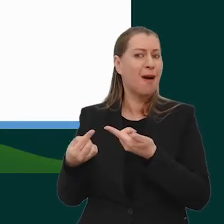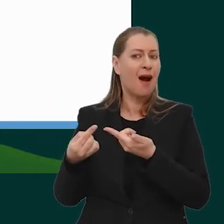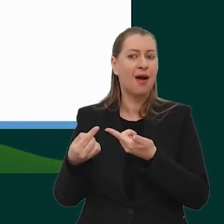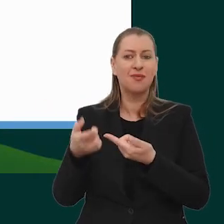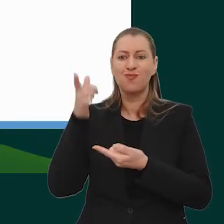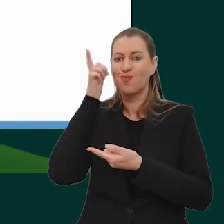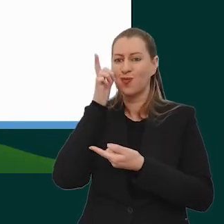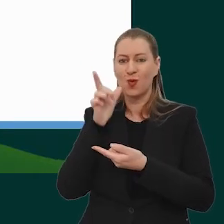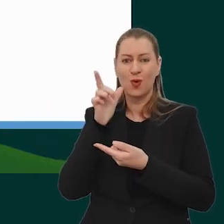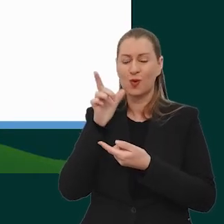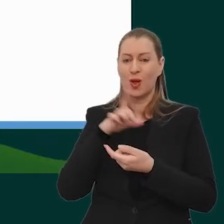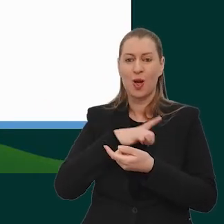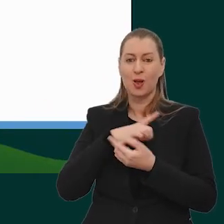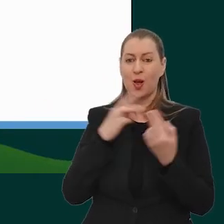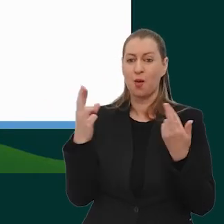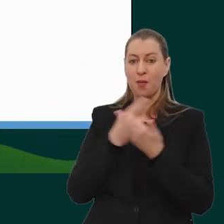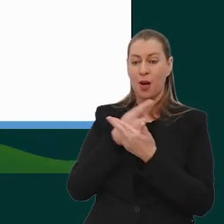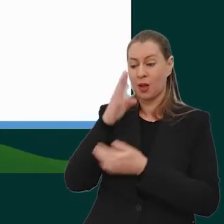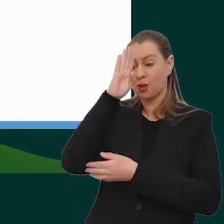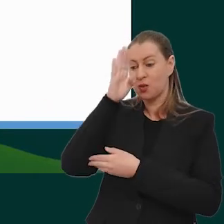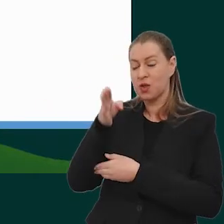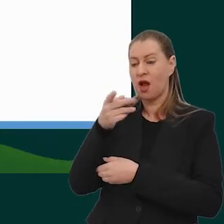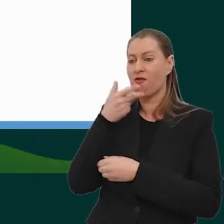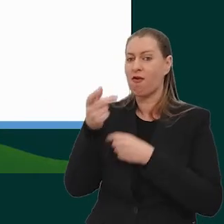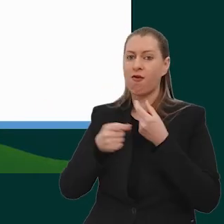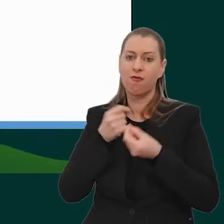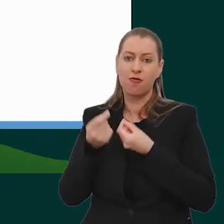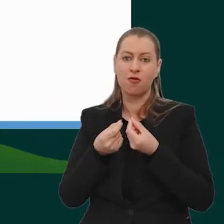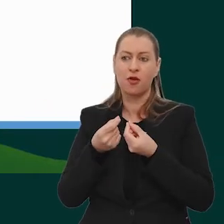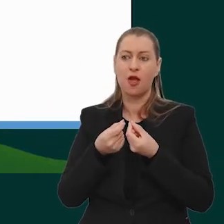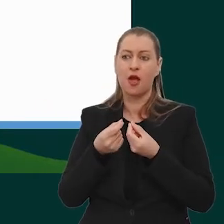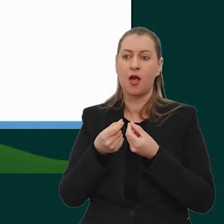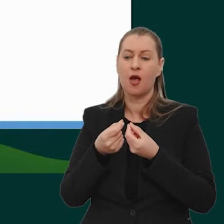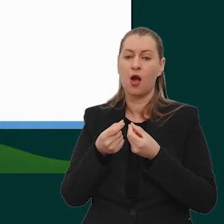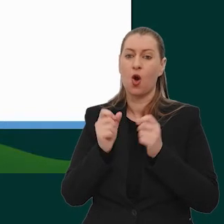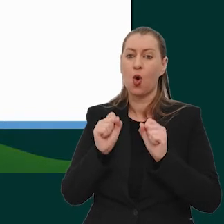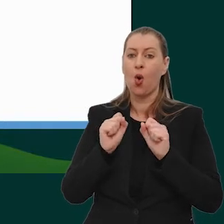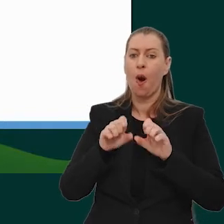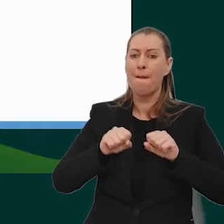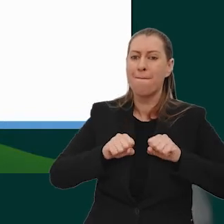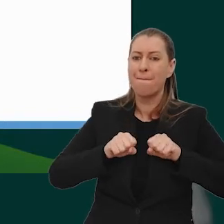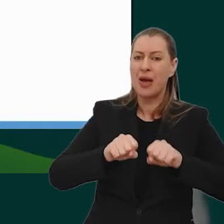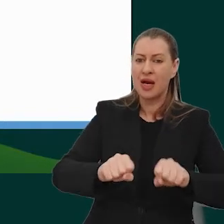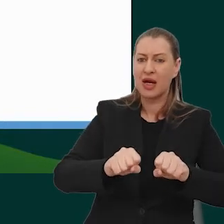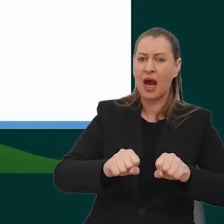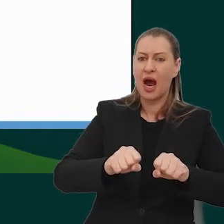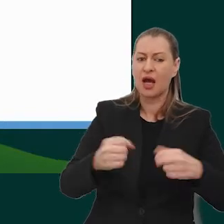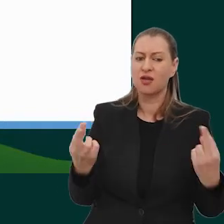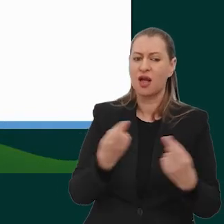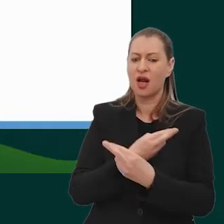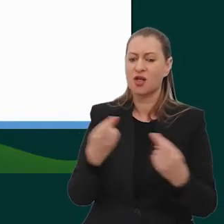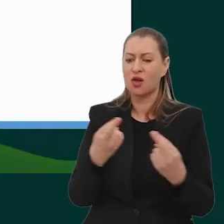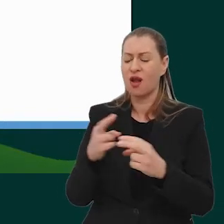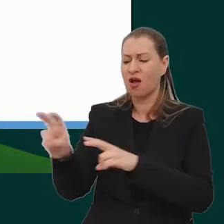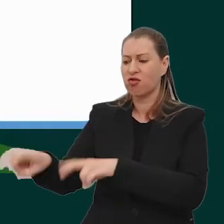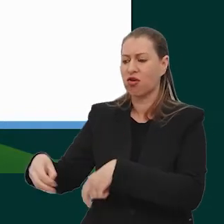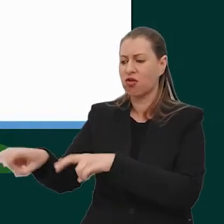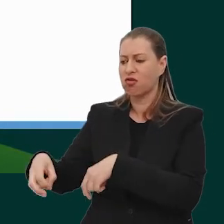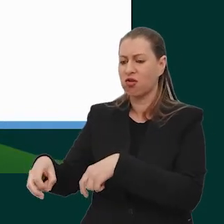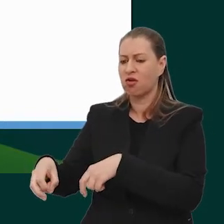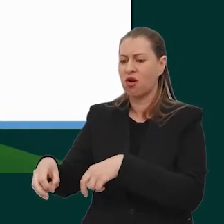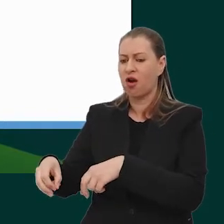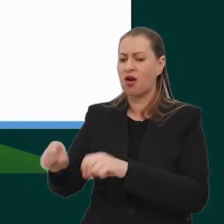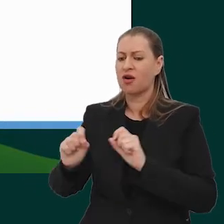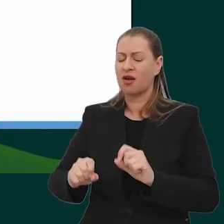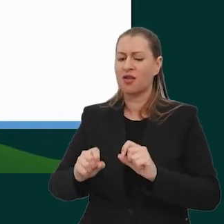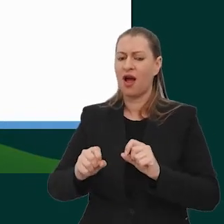não consegue ter uma relação direta dizendo que o mercado está relacionado com o agricultor, que está relacionado com quem